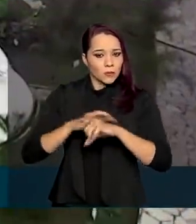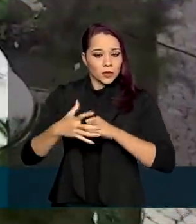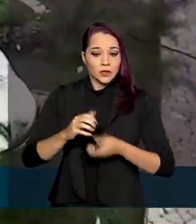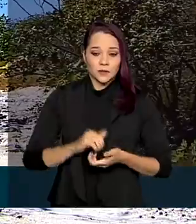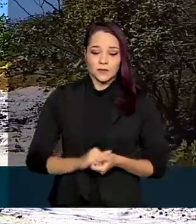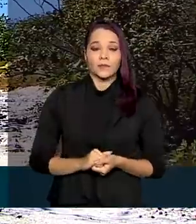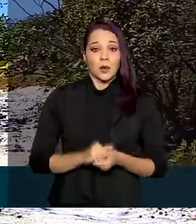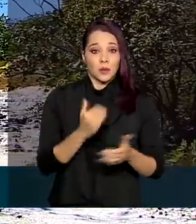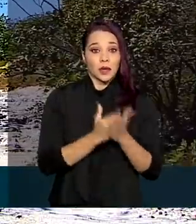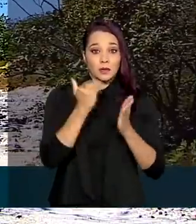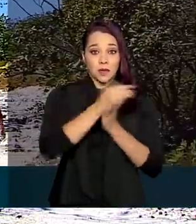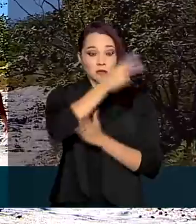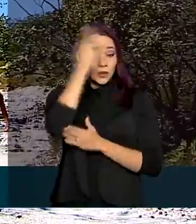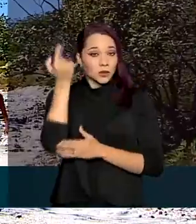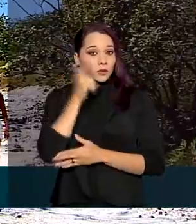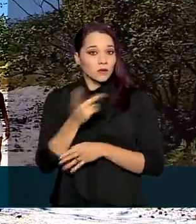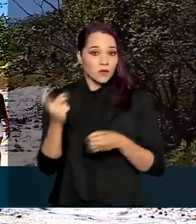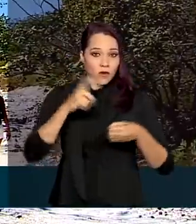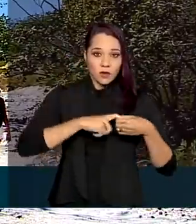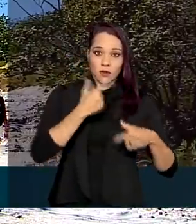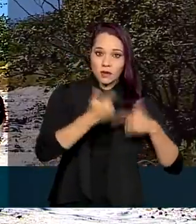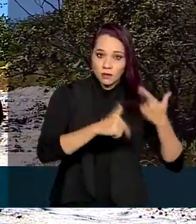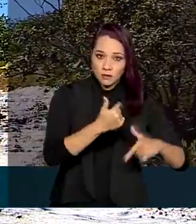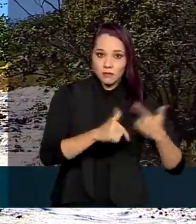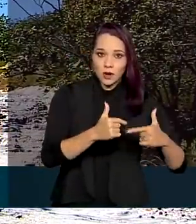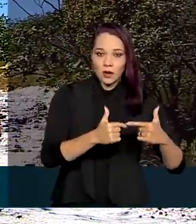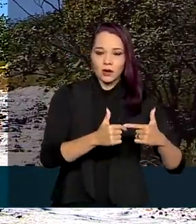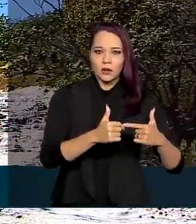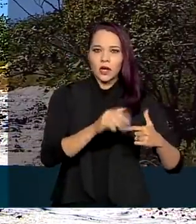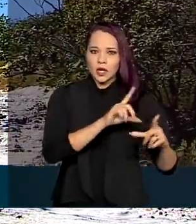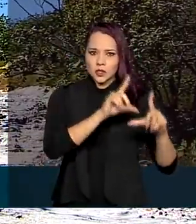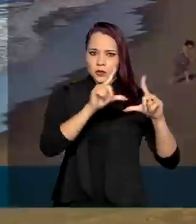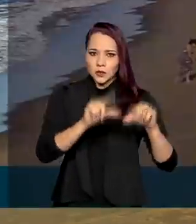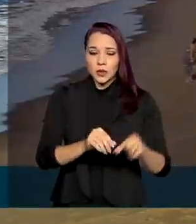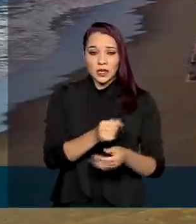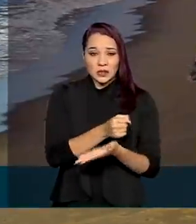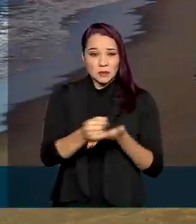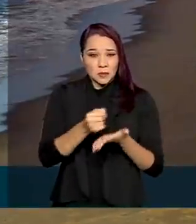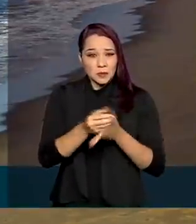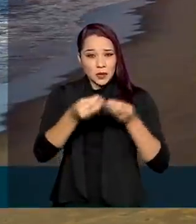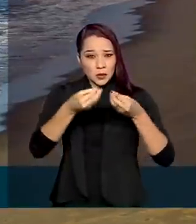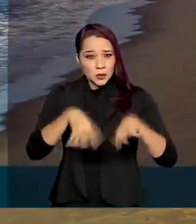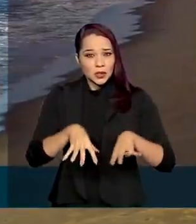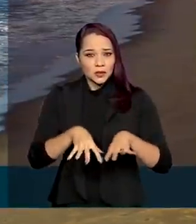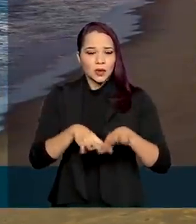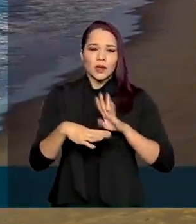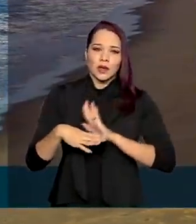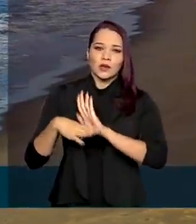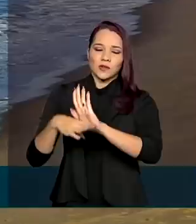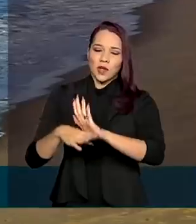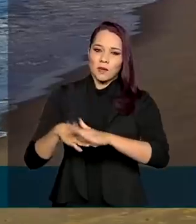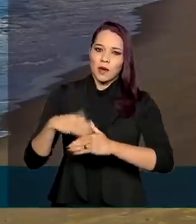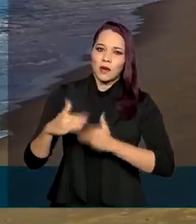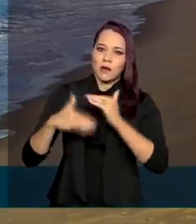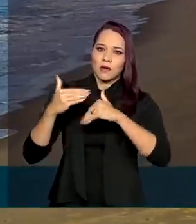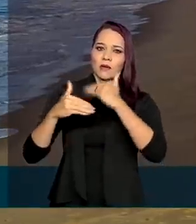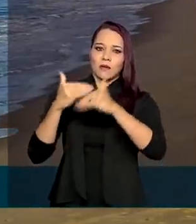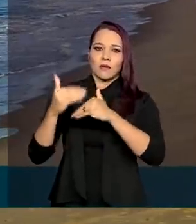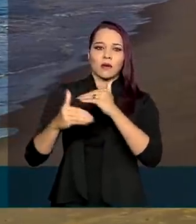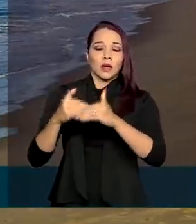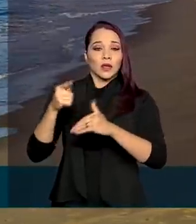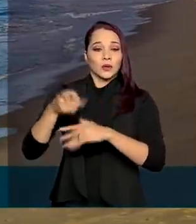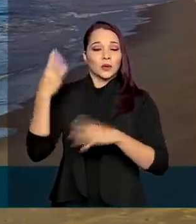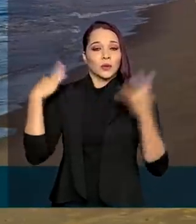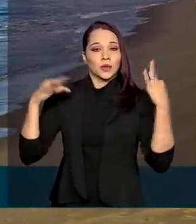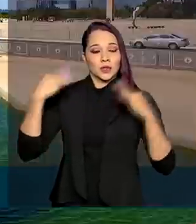Rosângela possam retomar as atividades, minimizar as perdas e contribuir para a retomada do crescimento